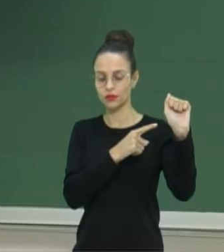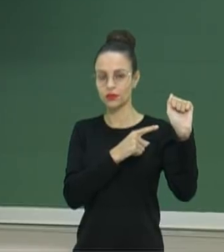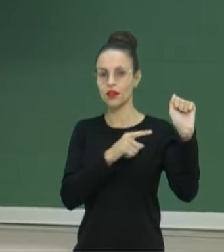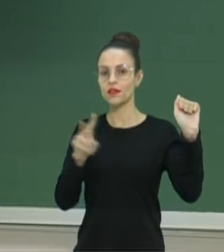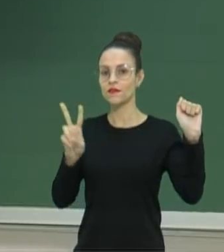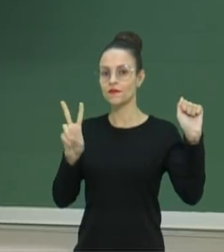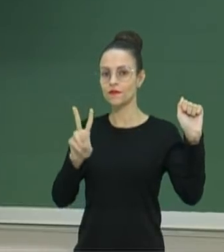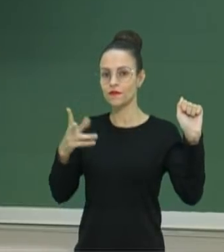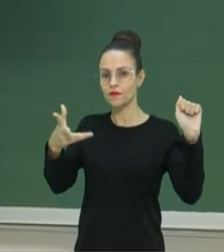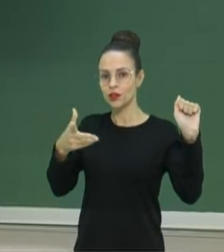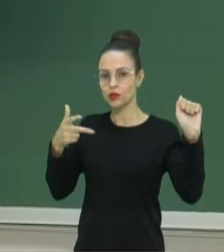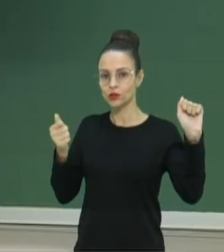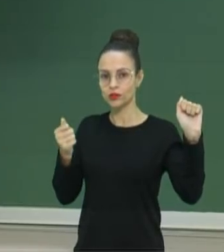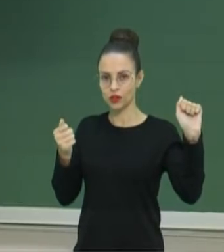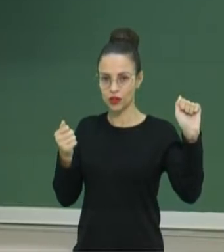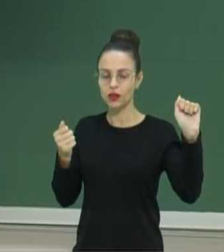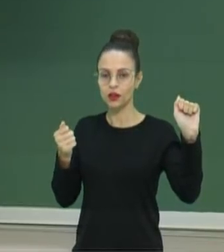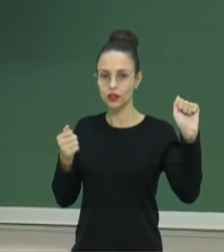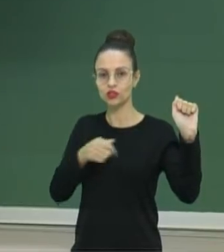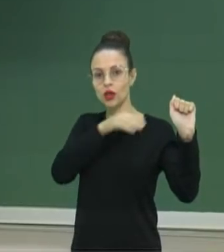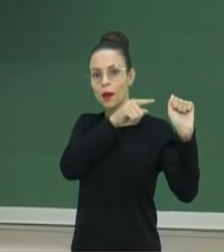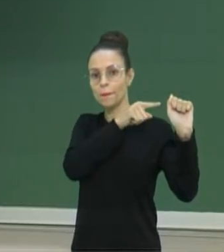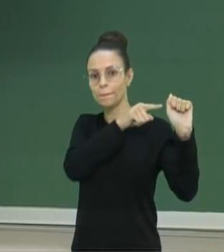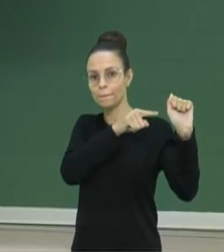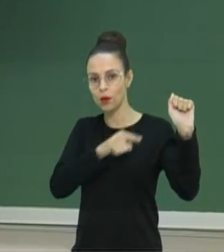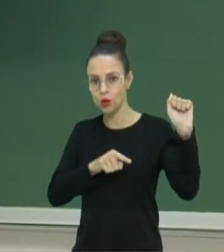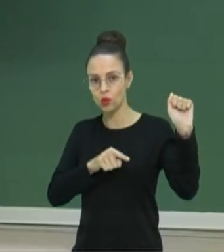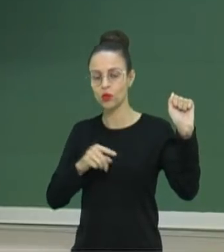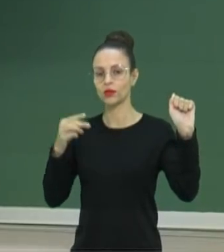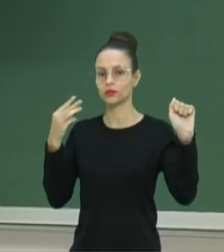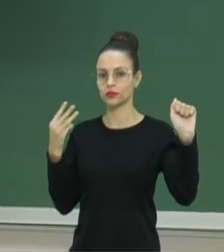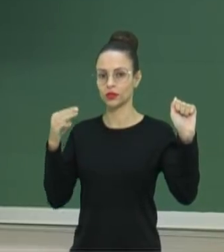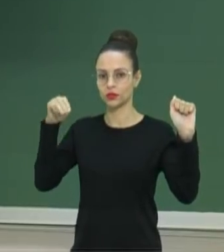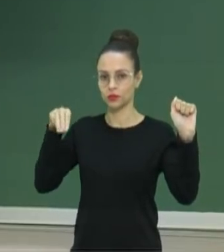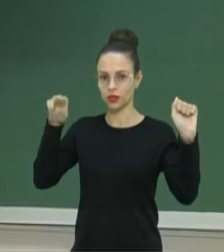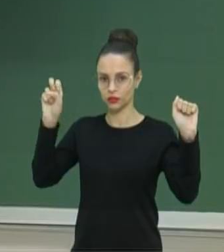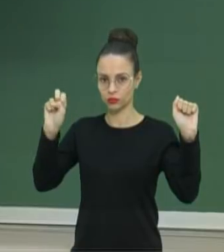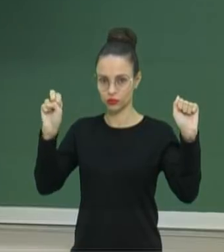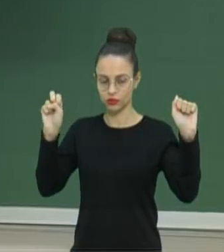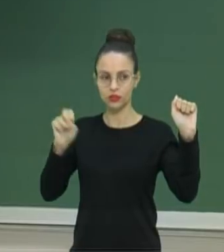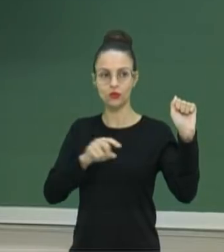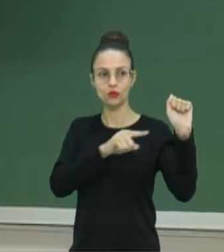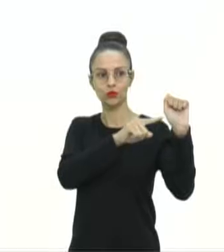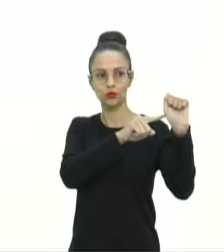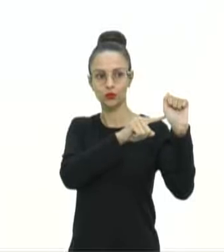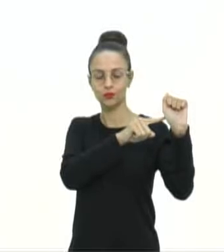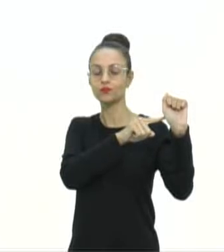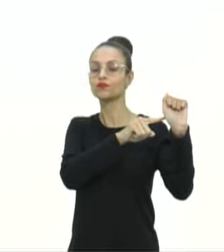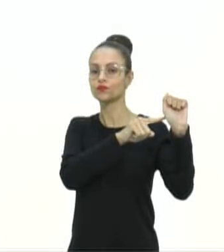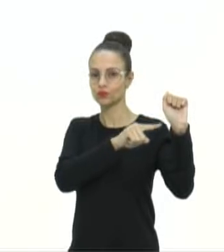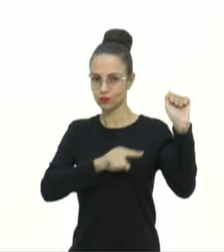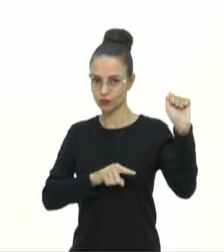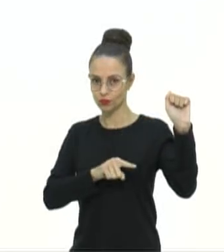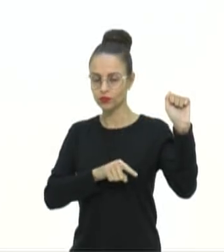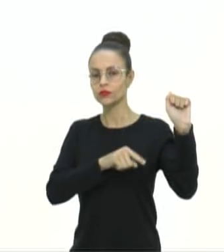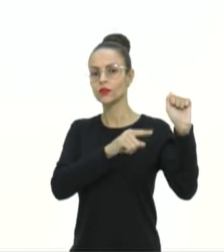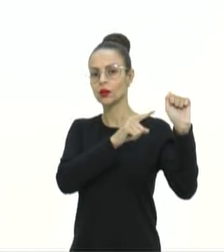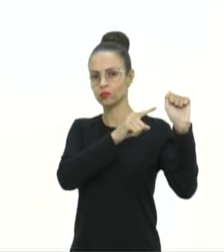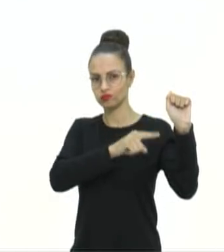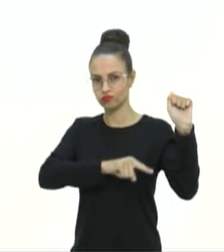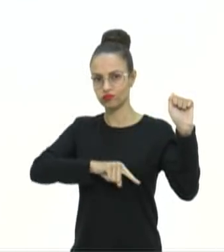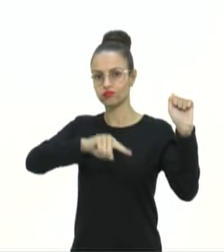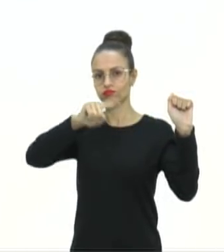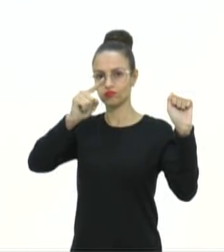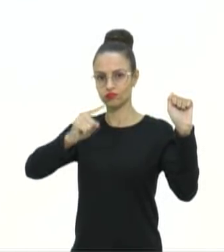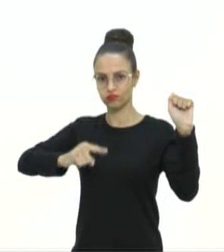está com uma velocidade descendente, ou seja, descendo, com velocidade de 3 metros por segundo. Considerando que o carrinho segue a trajetória